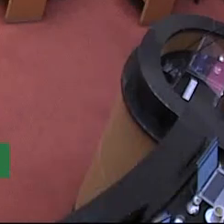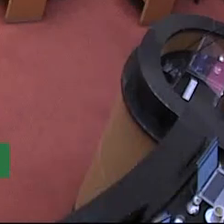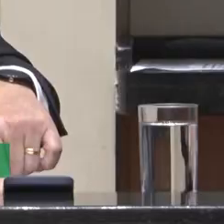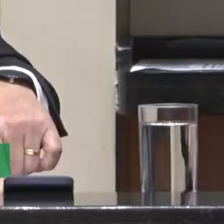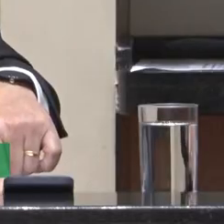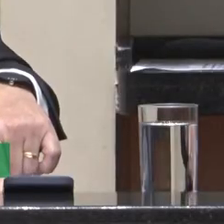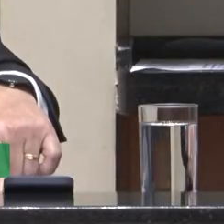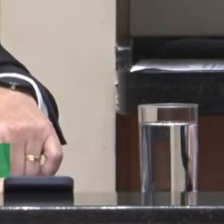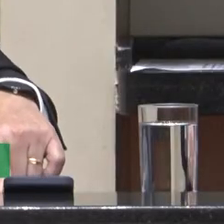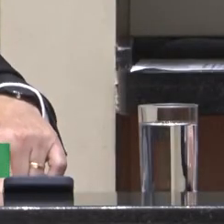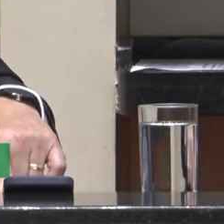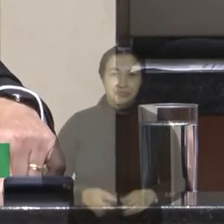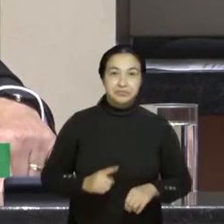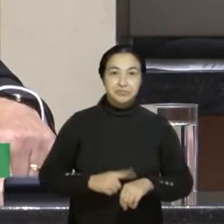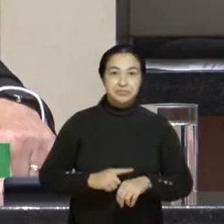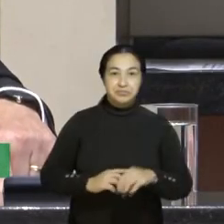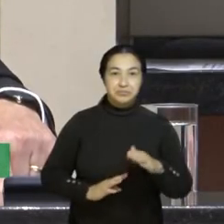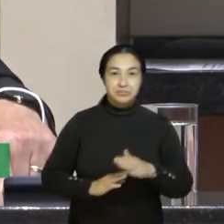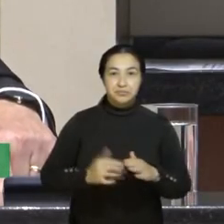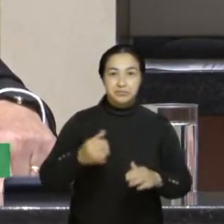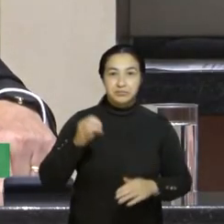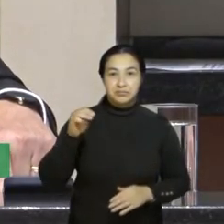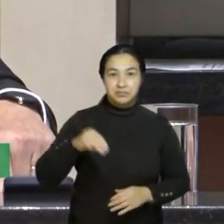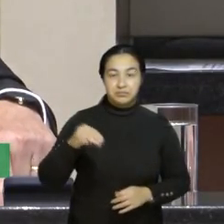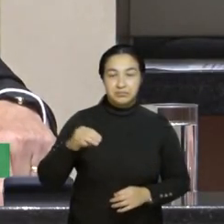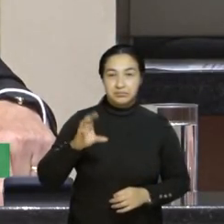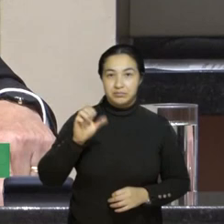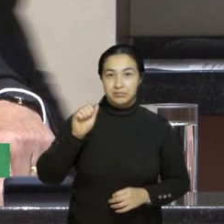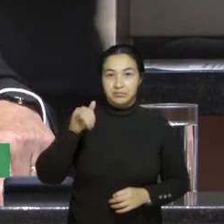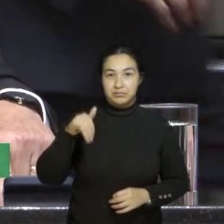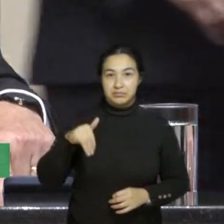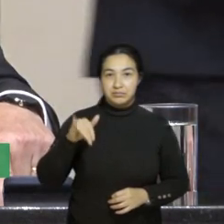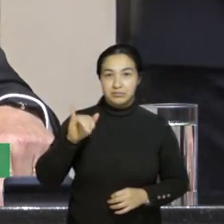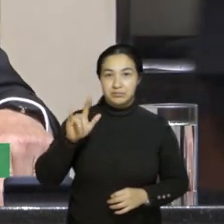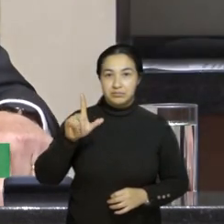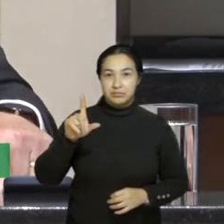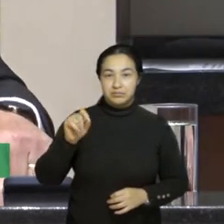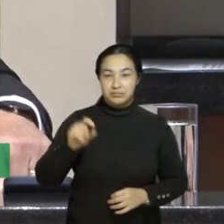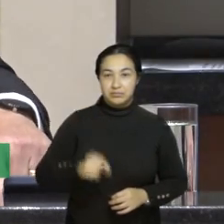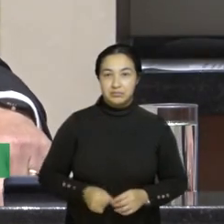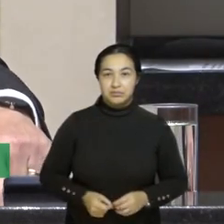Tempo de até 10 minutos. Fará uso da palavra o deputado Camilo.